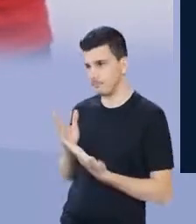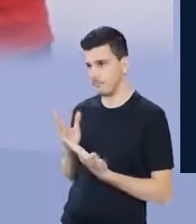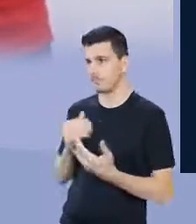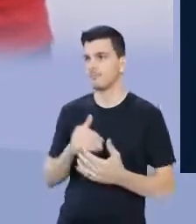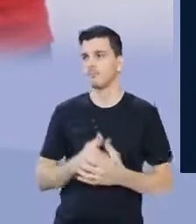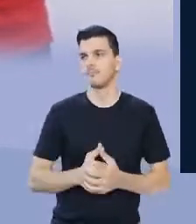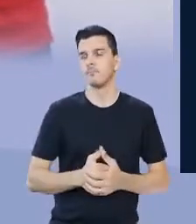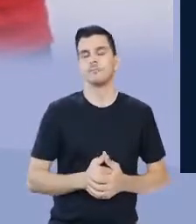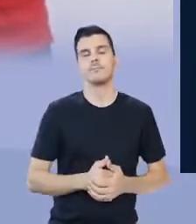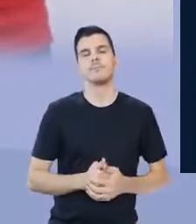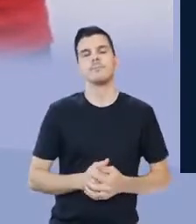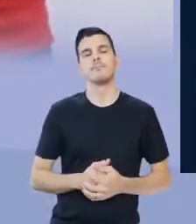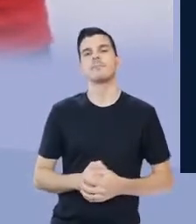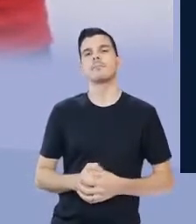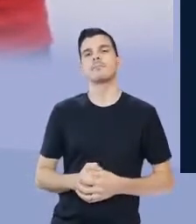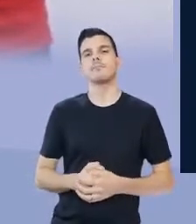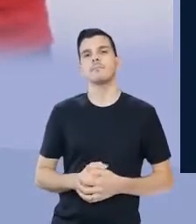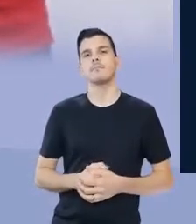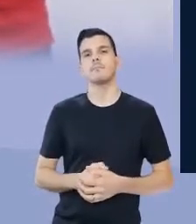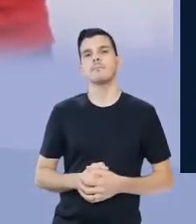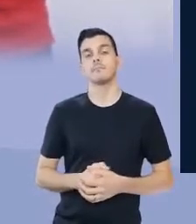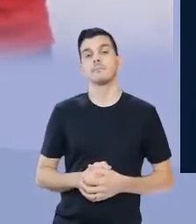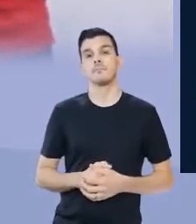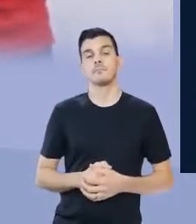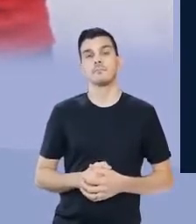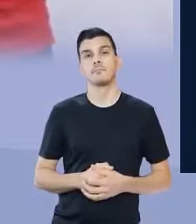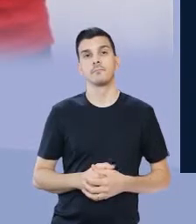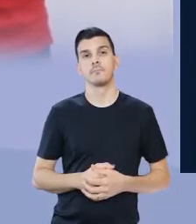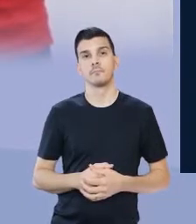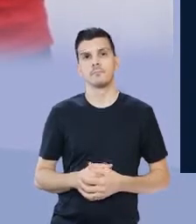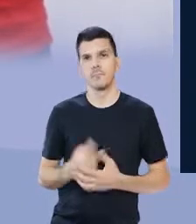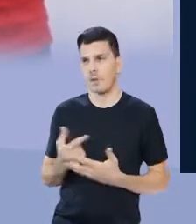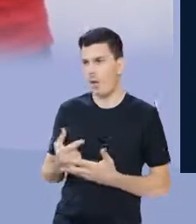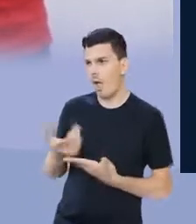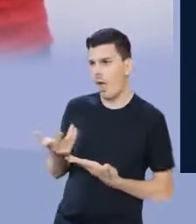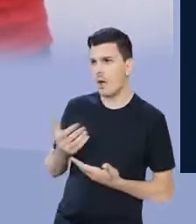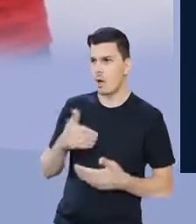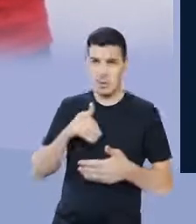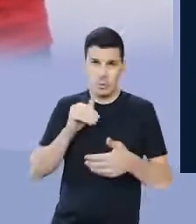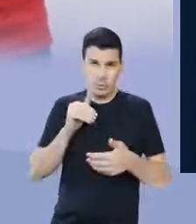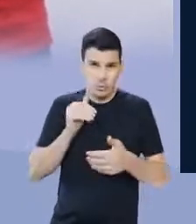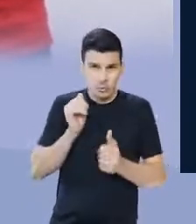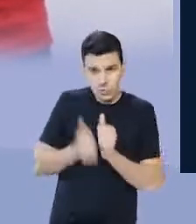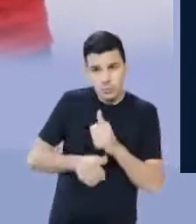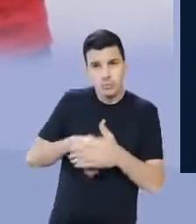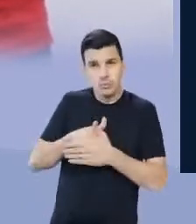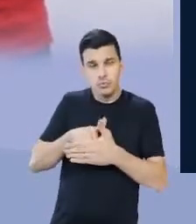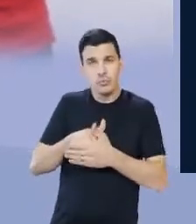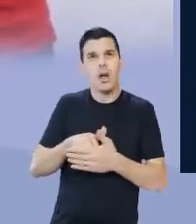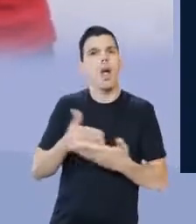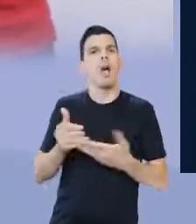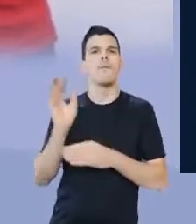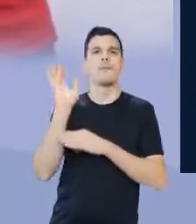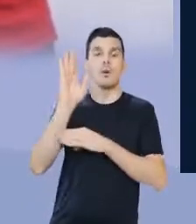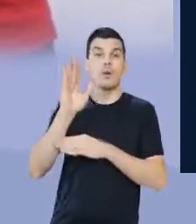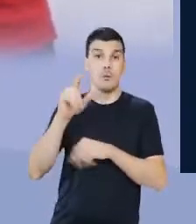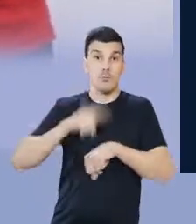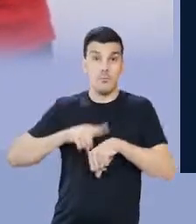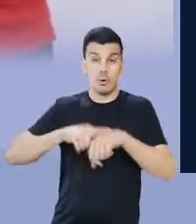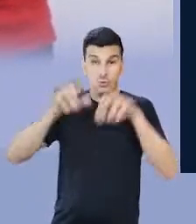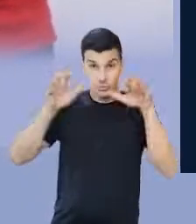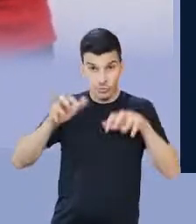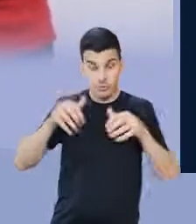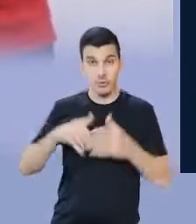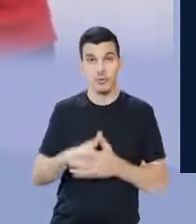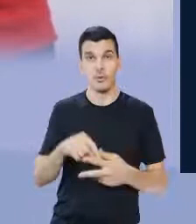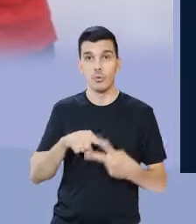men were playing volleyball while it was raining. Então os homens estavam jogando vôlei enquanto estava chovendo. Então estavam duas ações